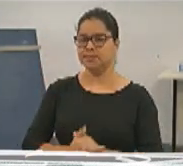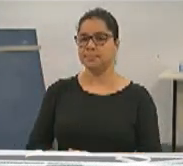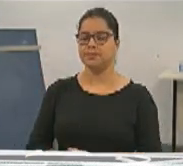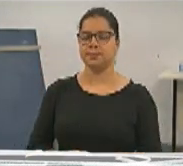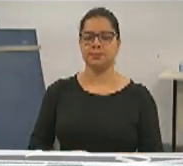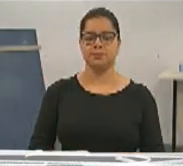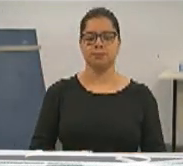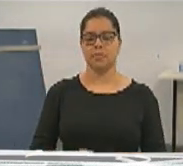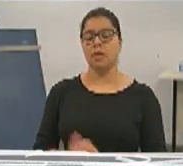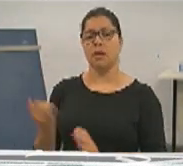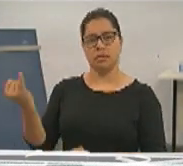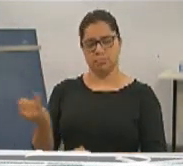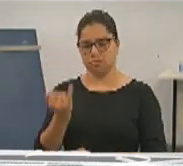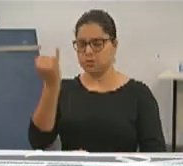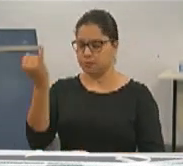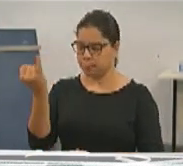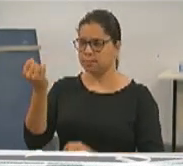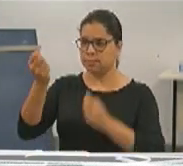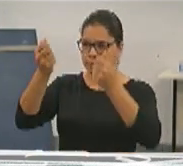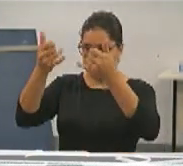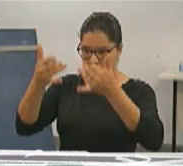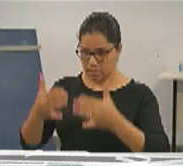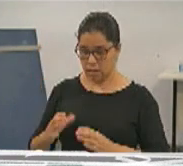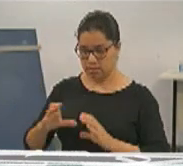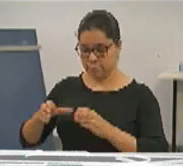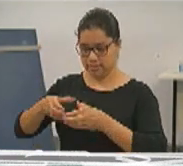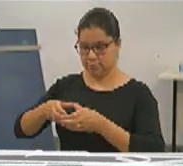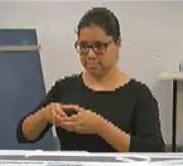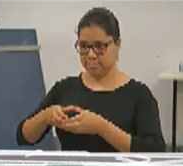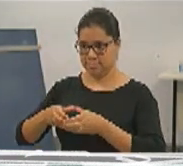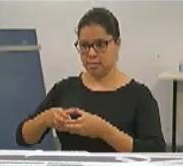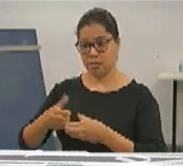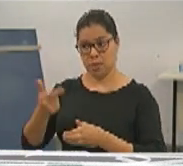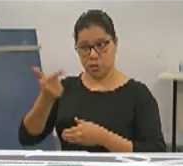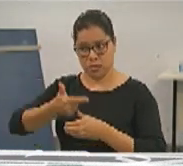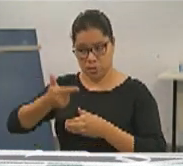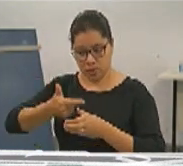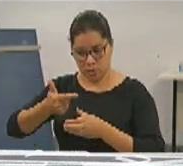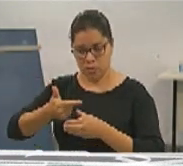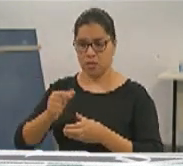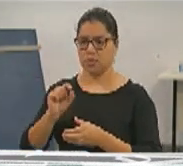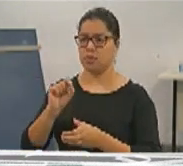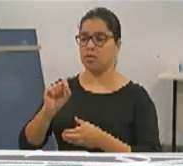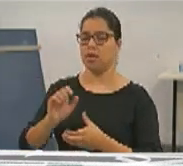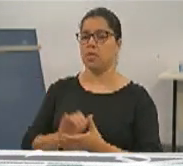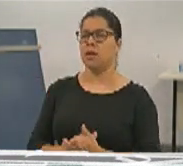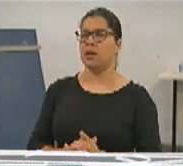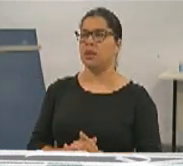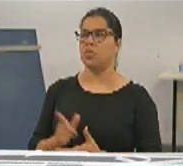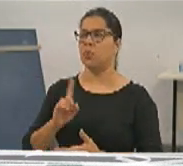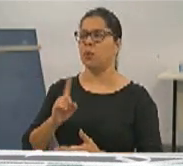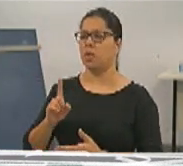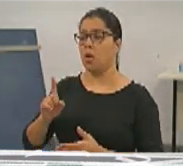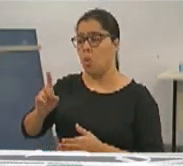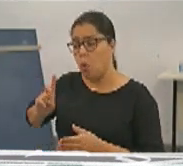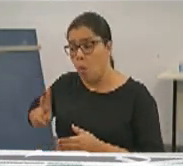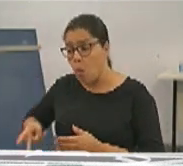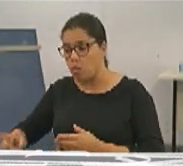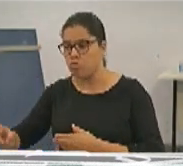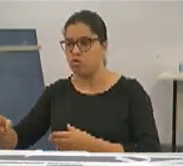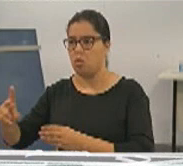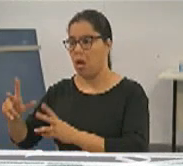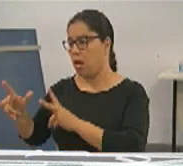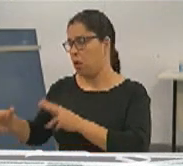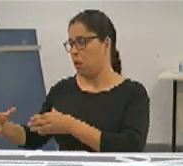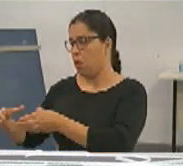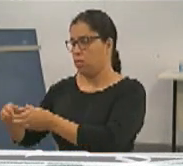destacarmos o porquê que nós estamos aqui enquanto Chapa 2. Né? A Chapa 2, de fato, não é continuidade da administração, embora